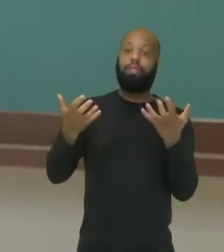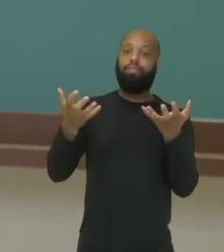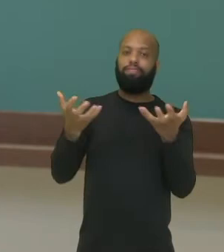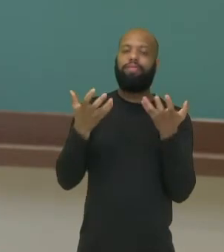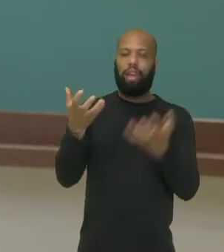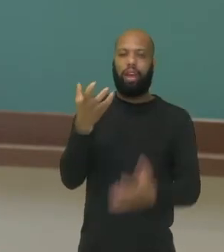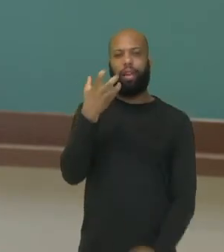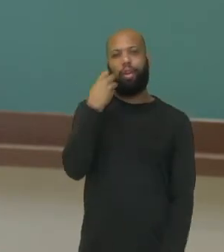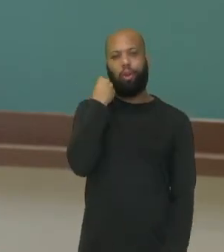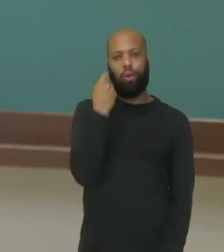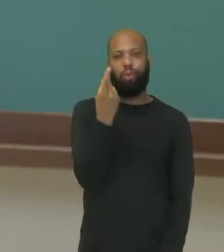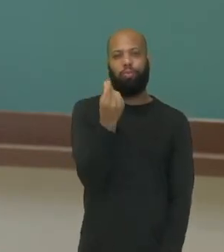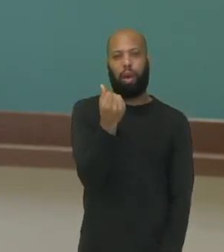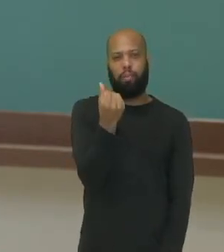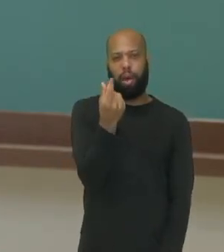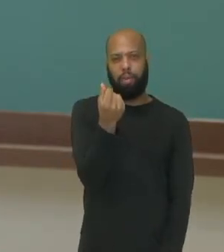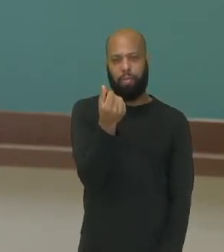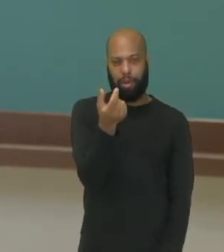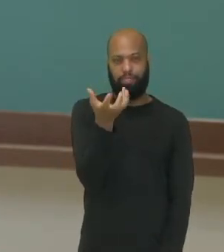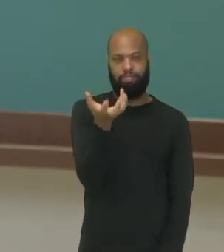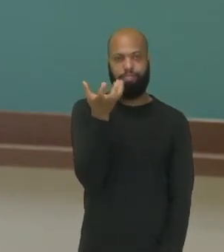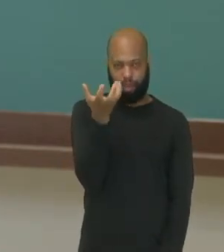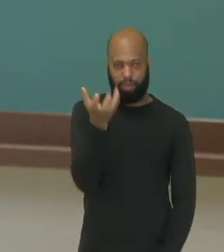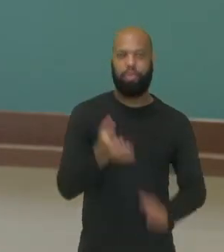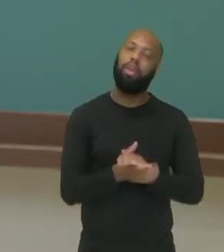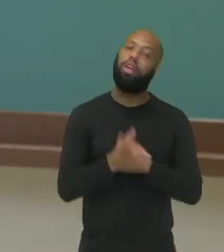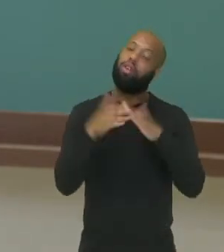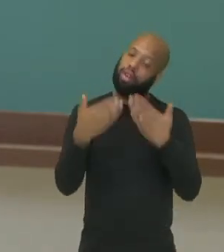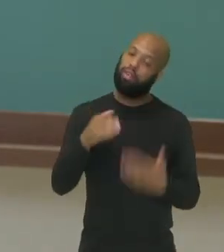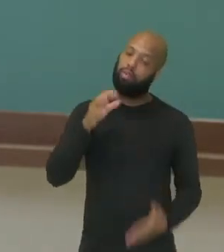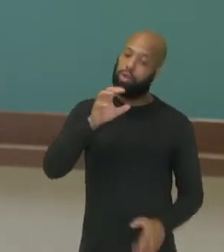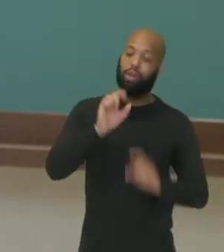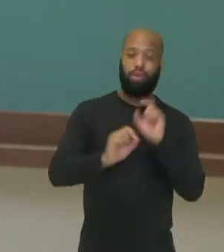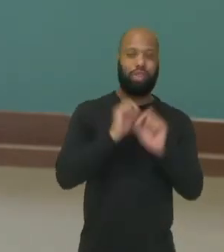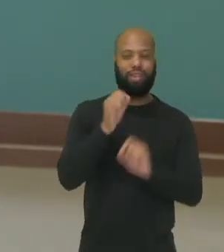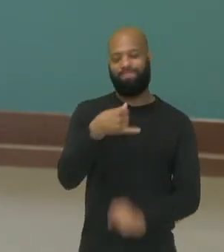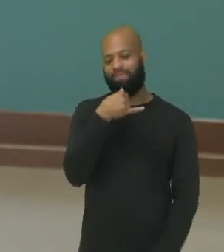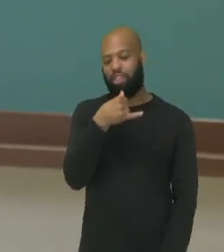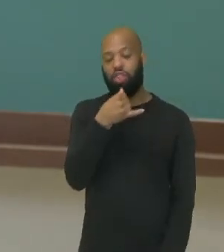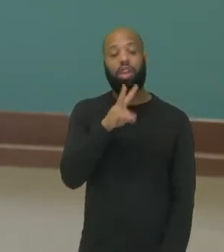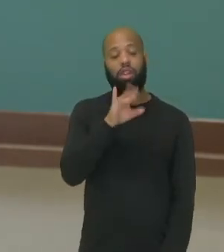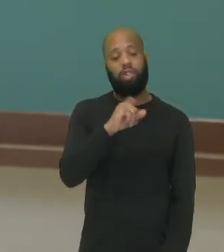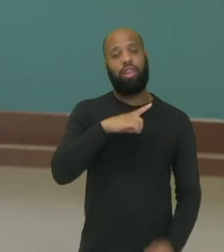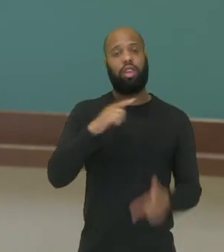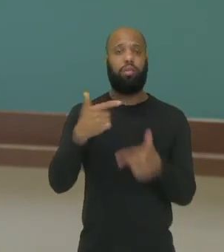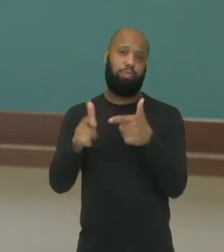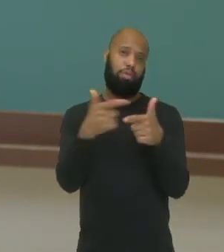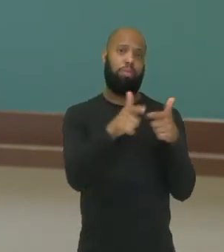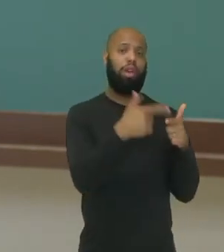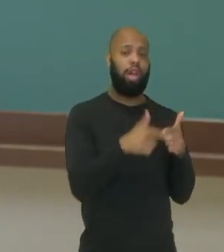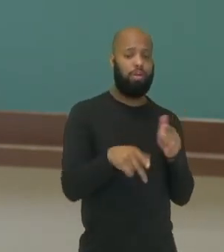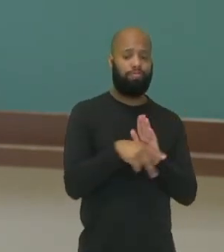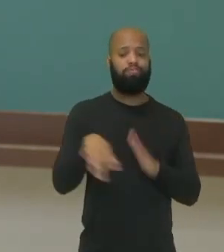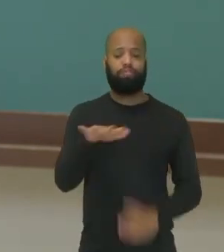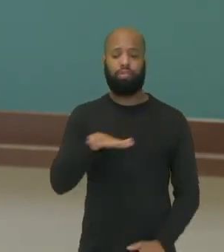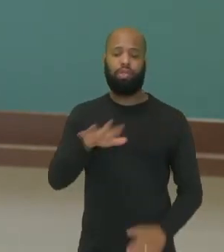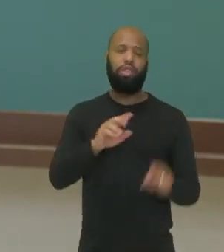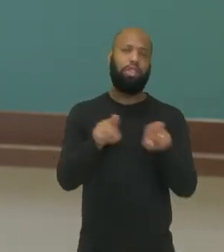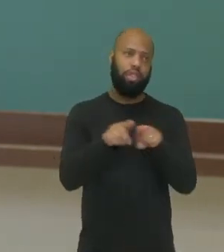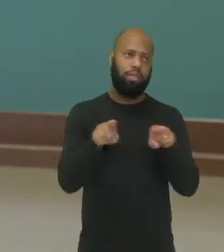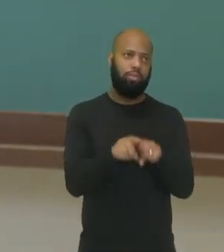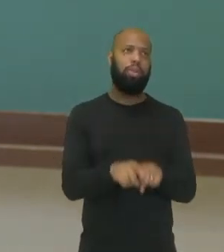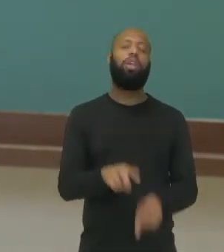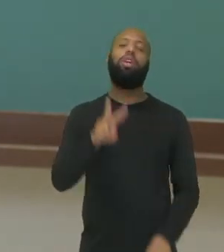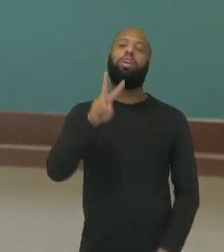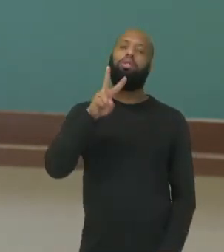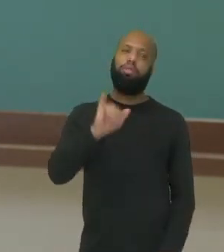ali o dinheiro, né, o ganho. Isso aí vai, infelizmente, causar uma perturbação no ambiente, né? Vai levar